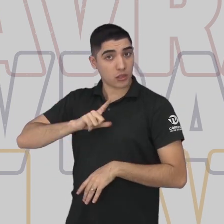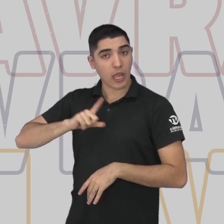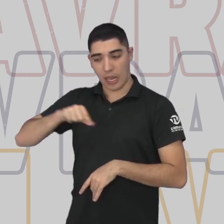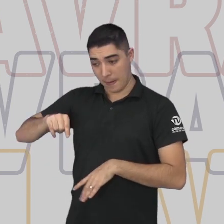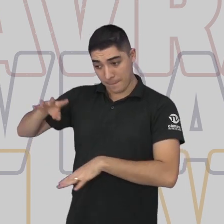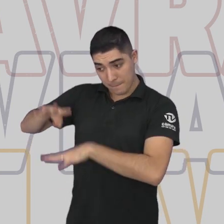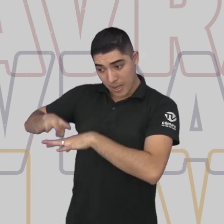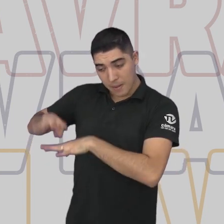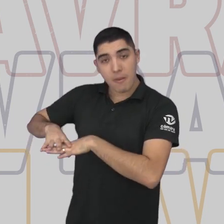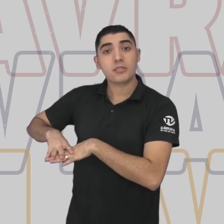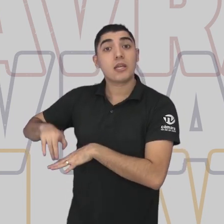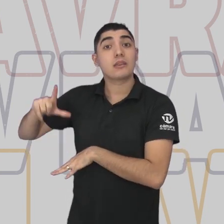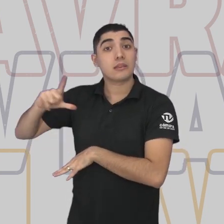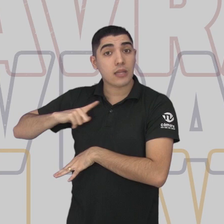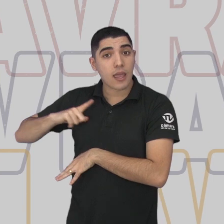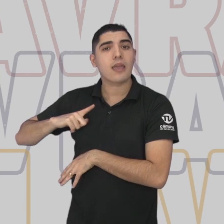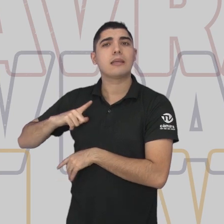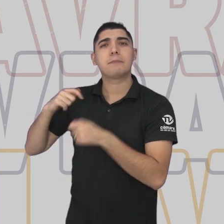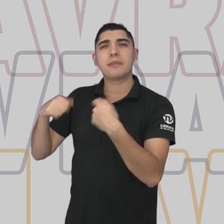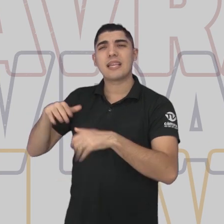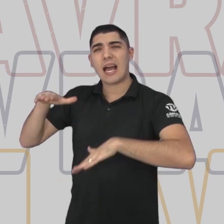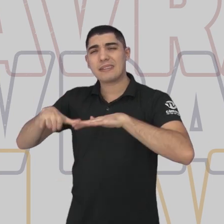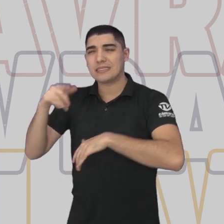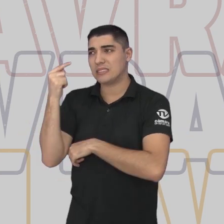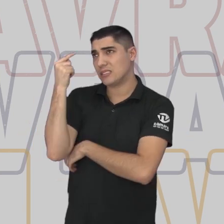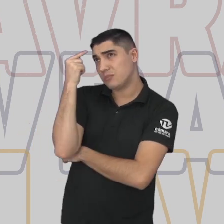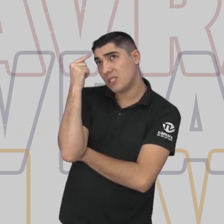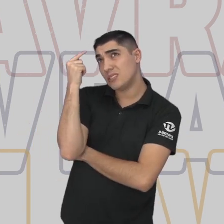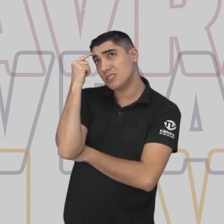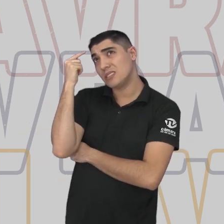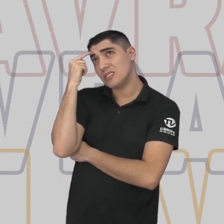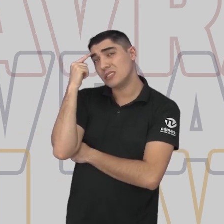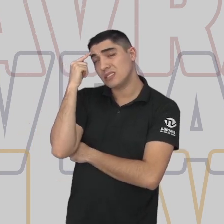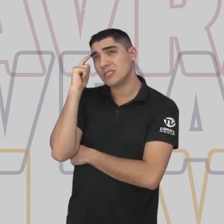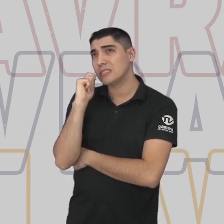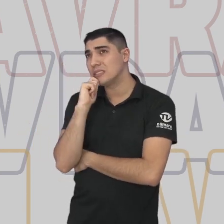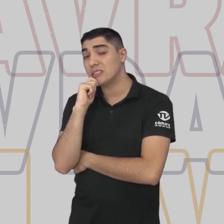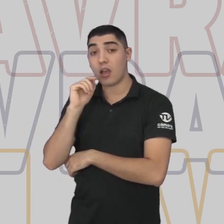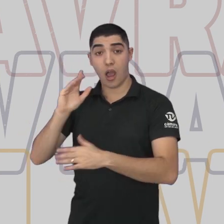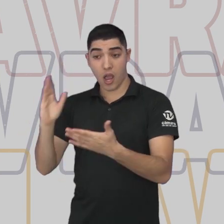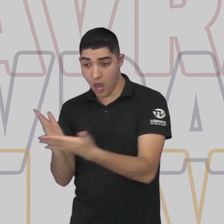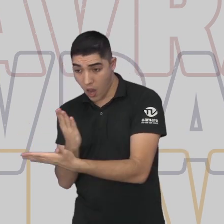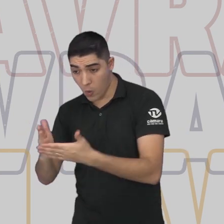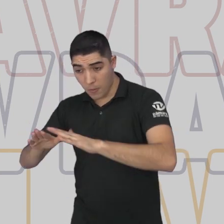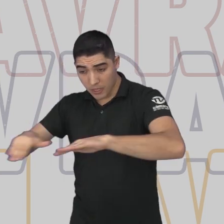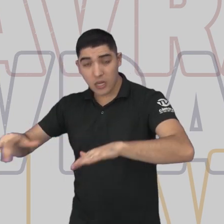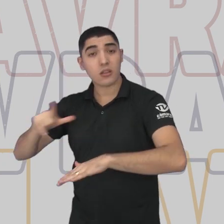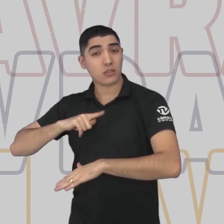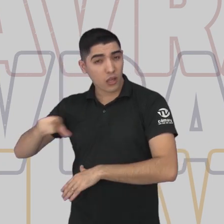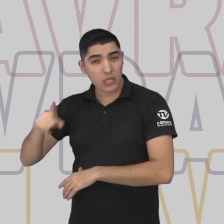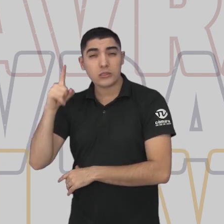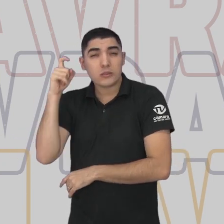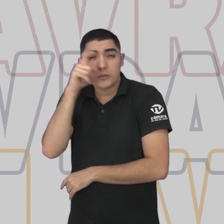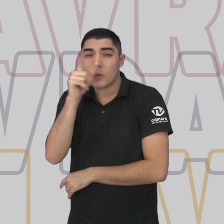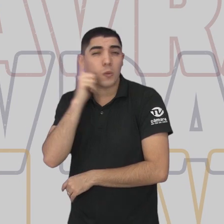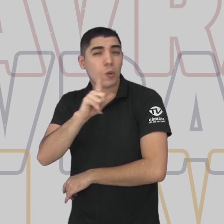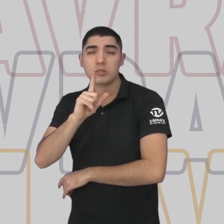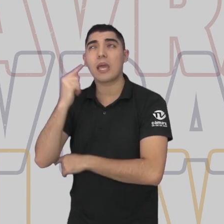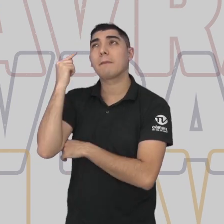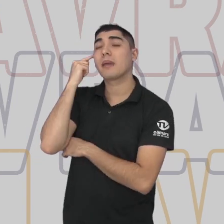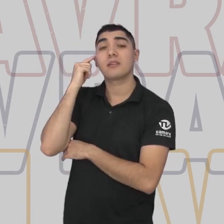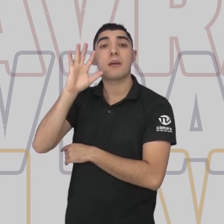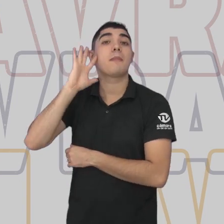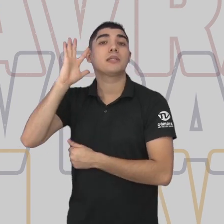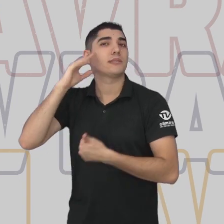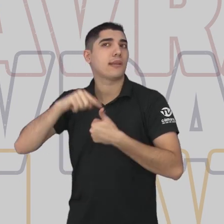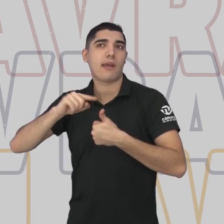muitos detalhes que às vezes tem que ficar pensando, né? E às vezes tem criança que tem dificuldade de pensar, principalmente